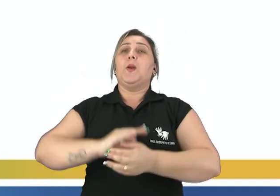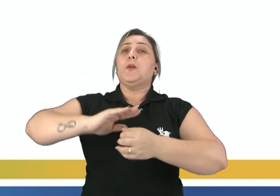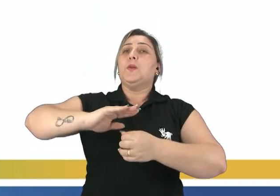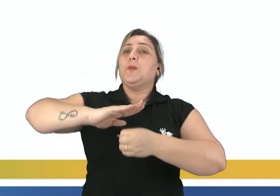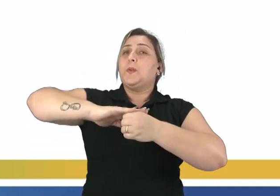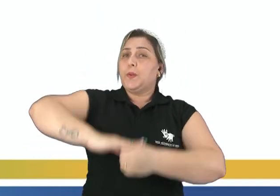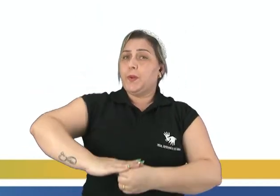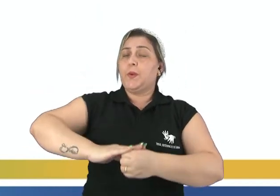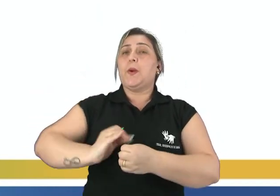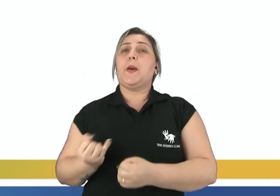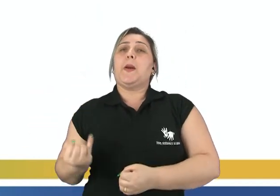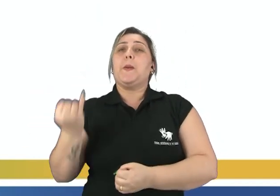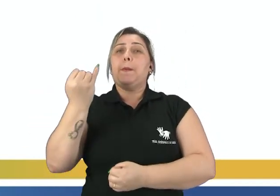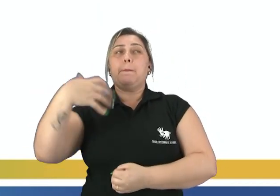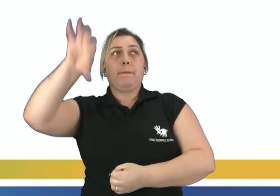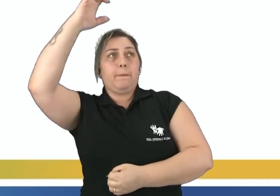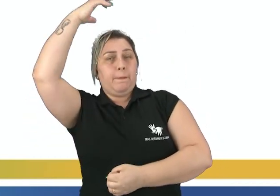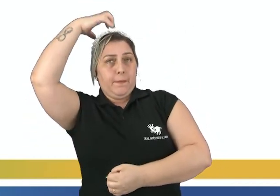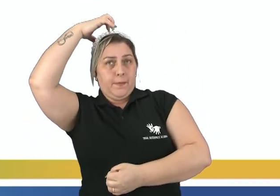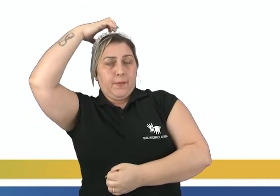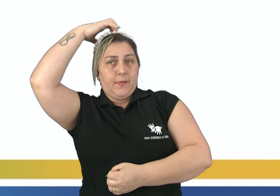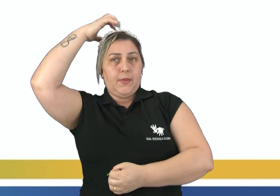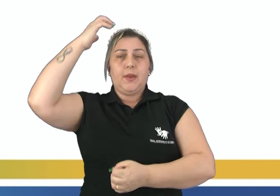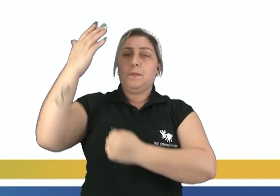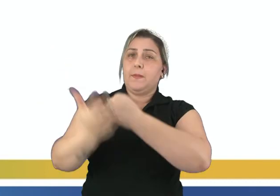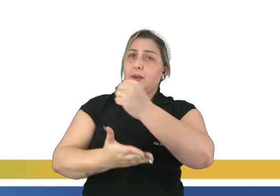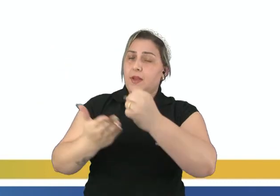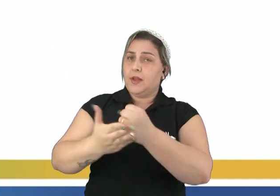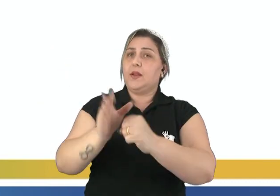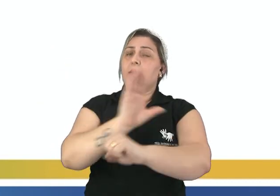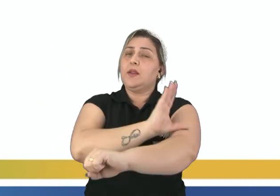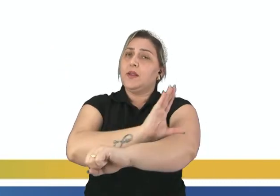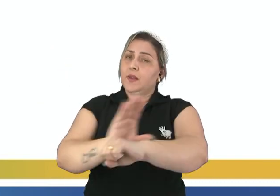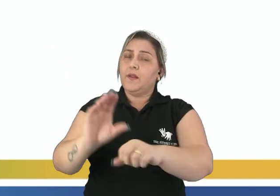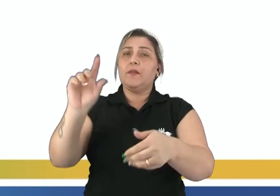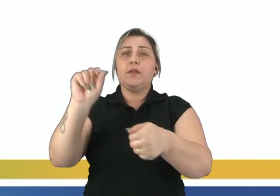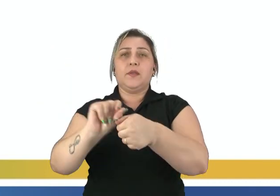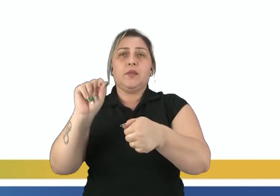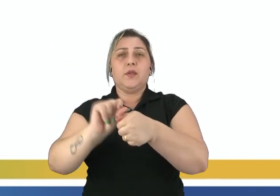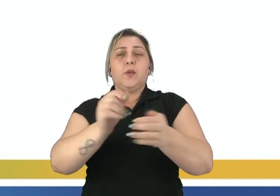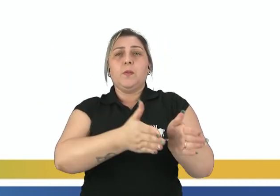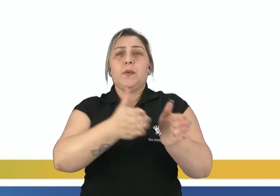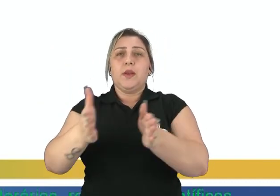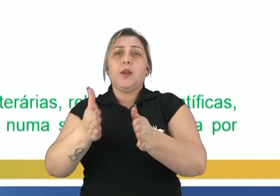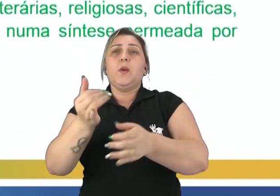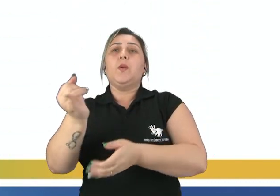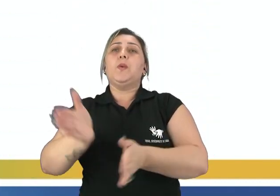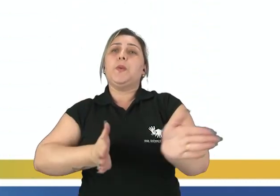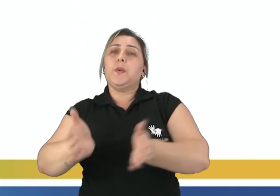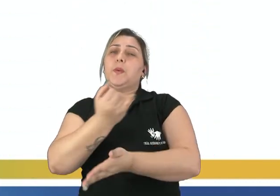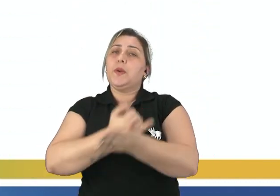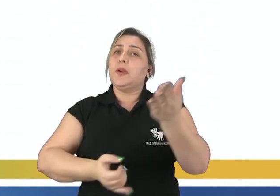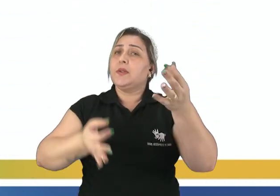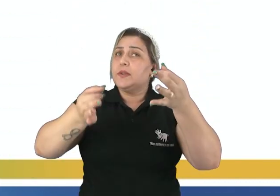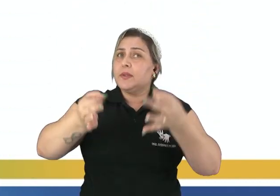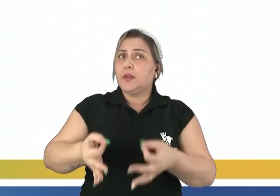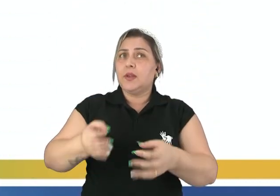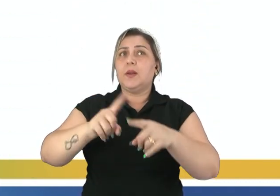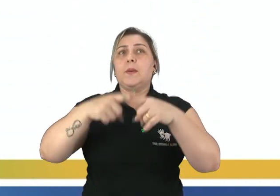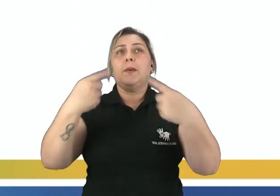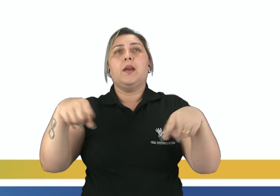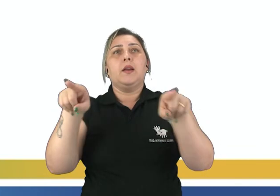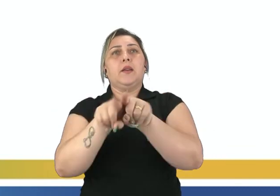imperial, a cultura medieval basicamente vai ser a cultura estabelecida no período medieval, certo? Mas aí também em verde,